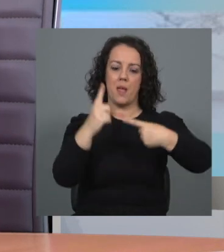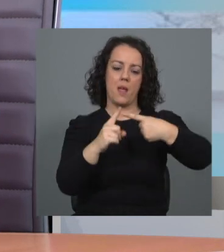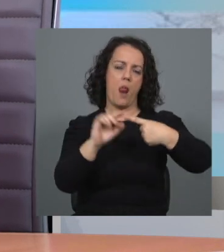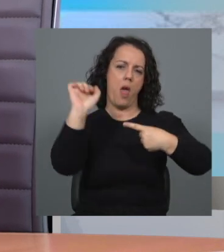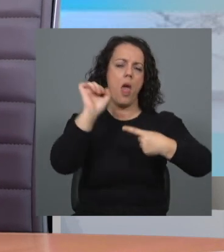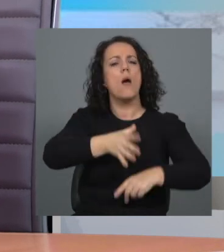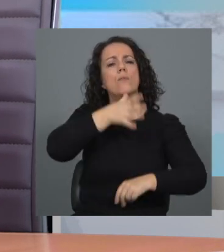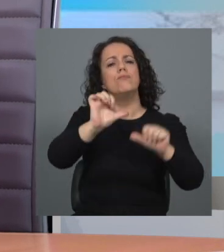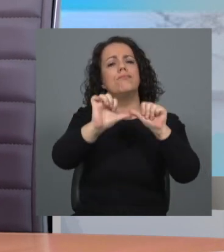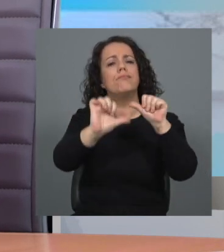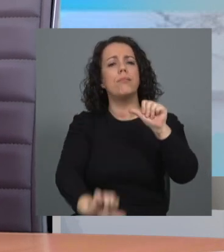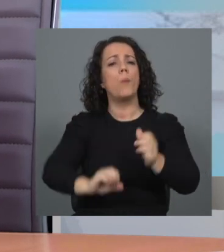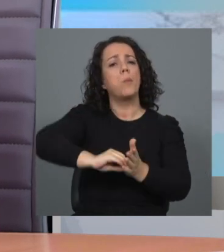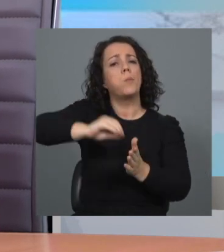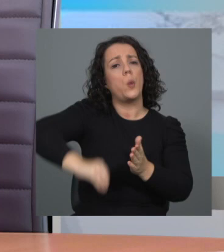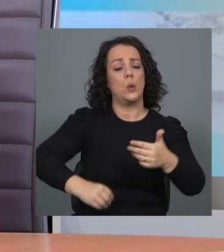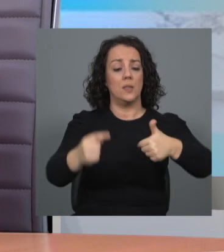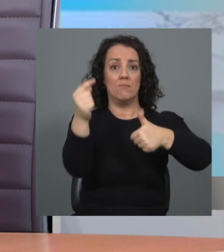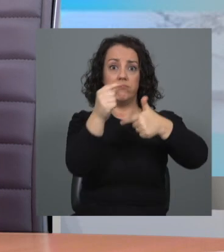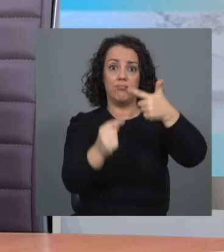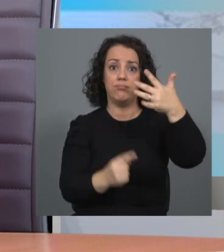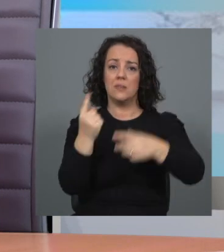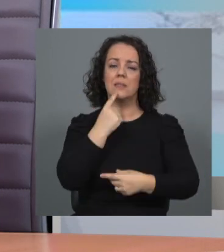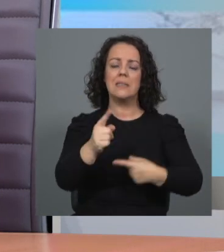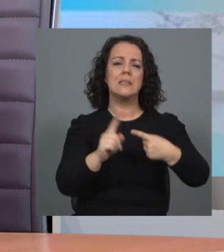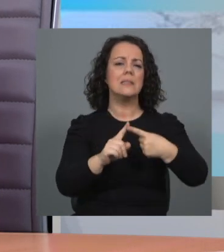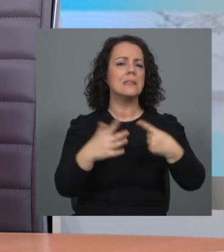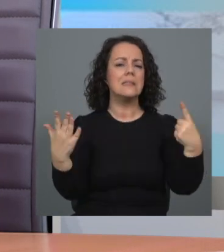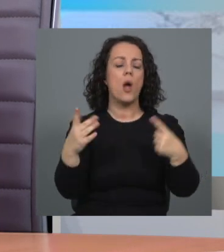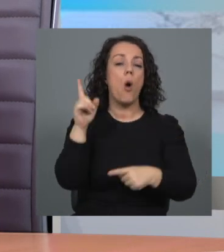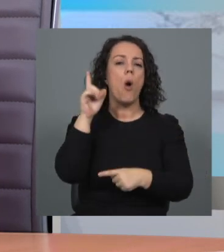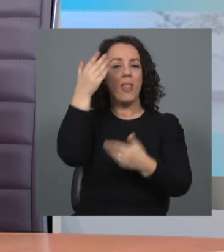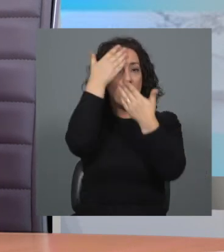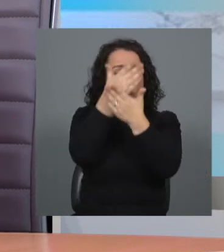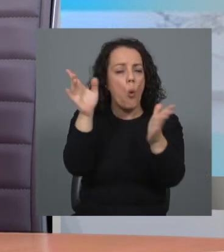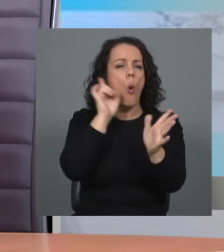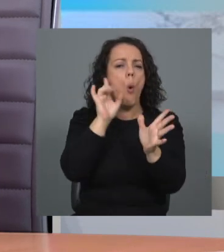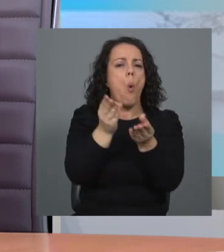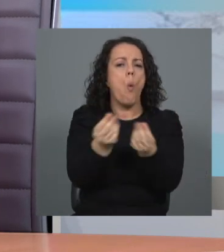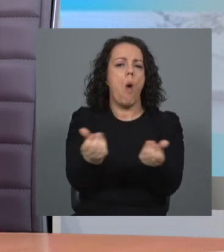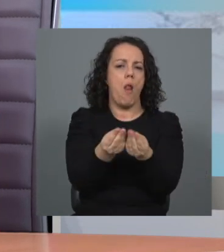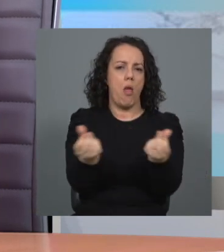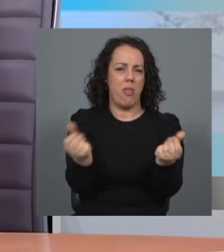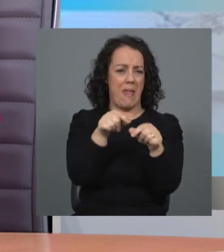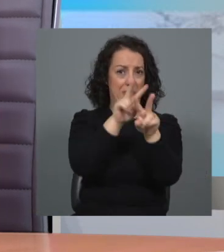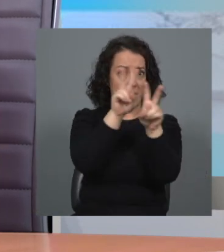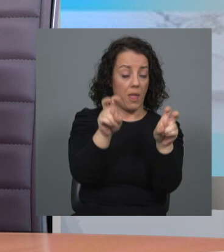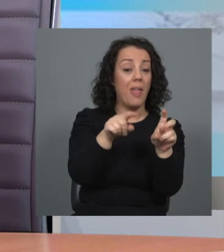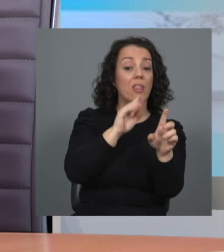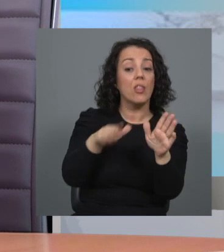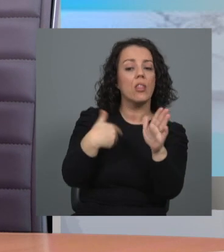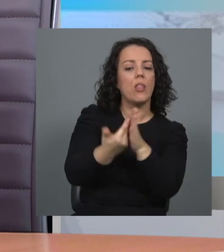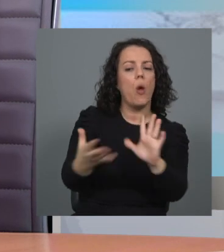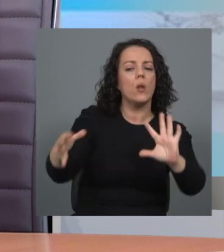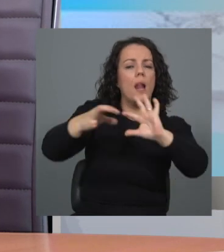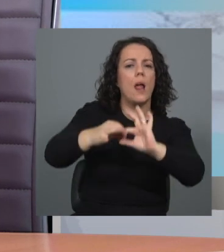no discurso de posse, seja a qualidade da democracia, mas Marcelo Rebelo de Sousa fez associar à